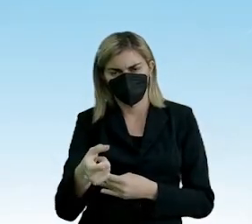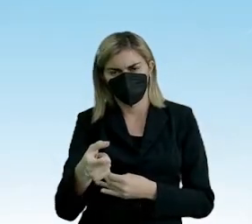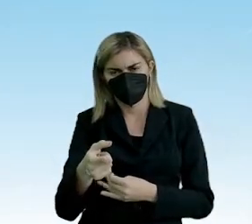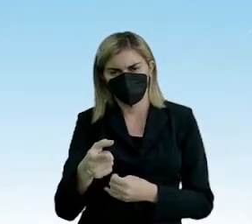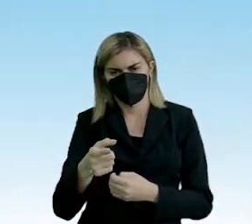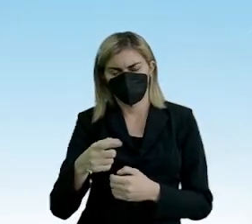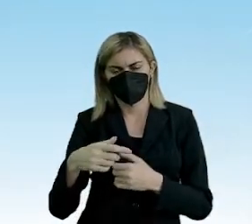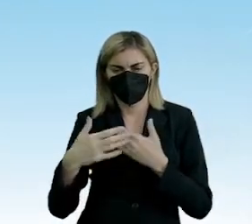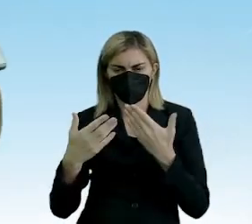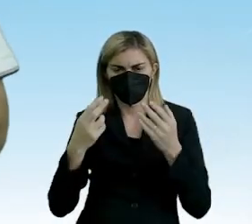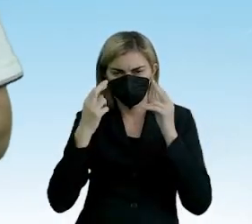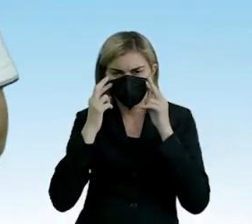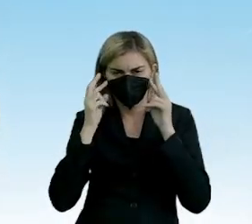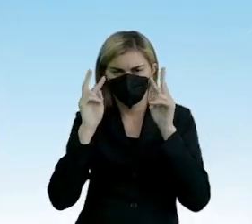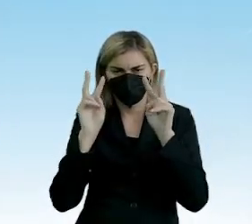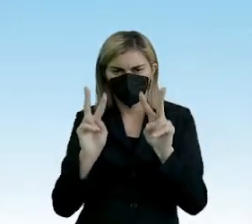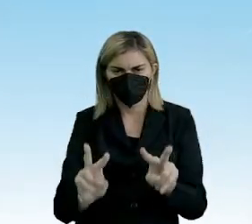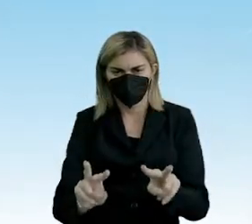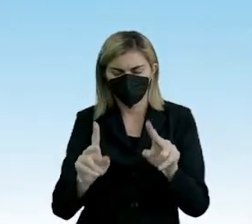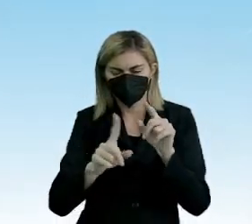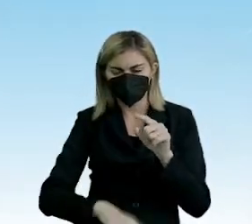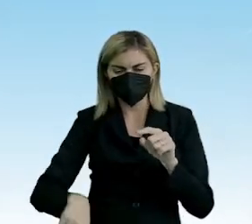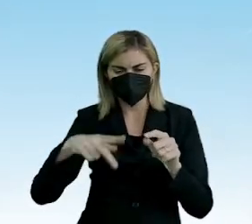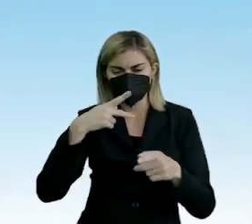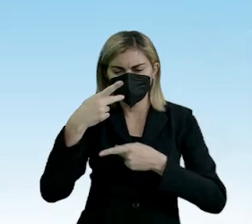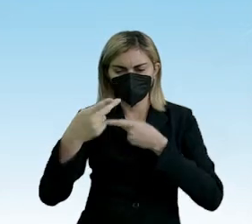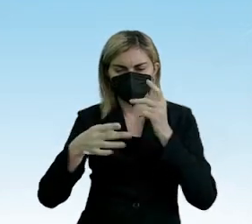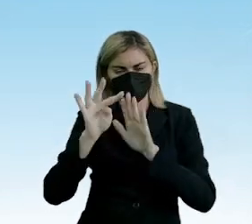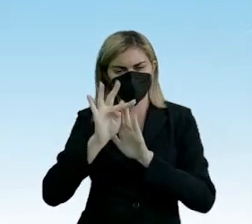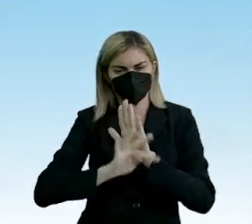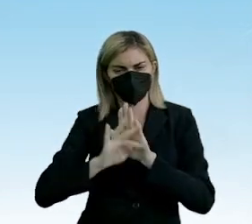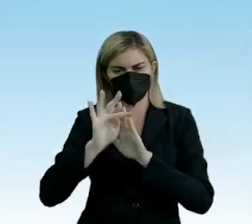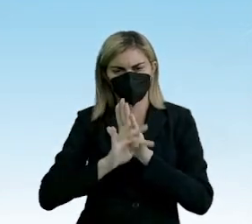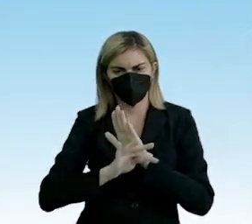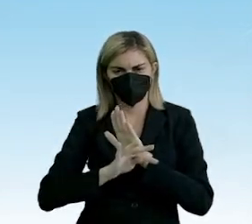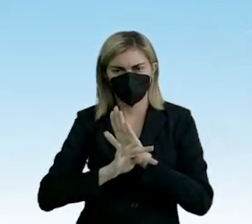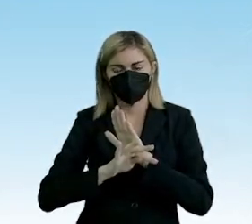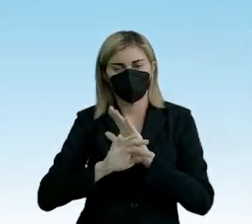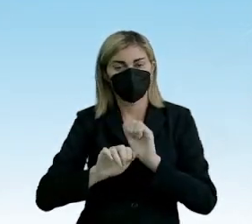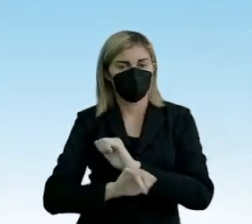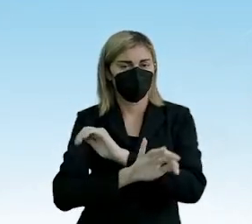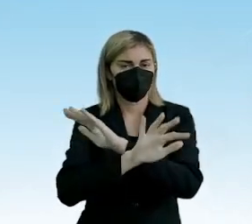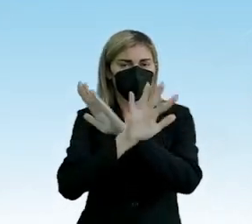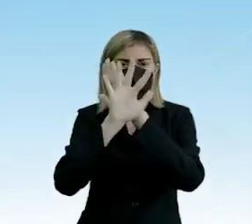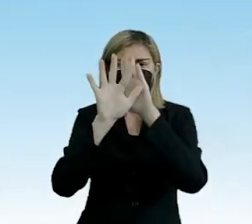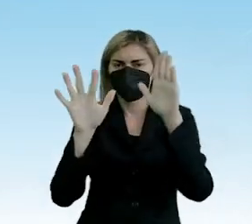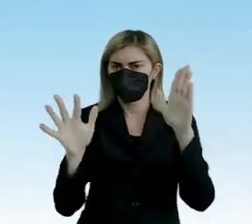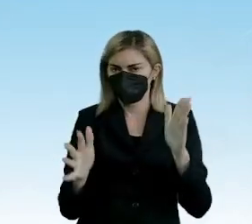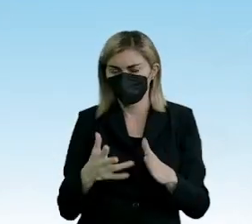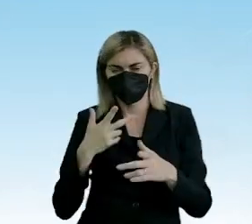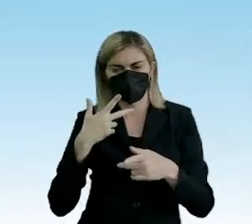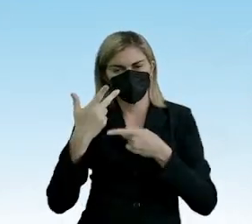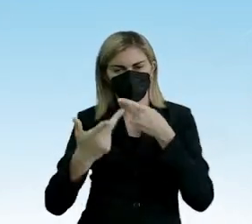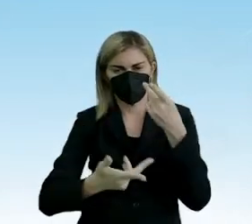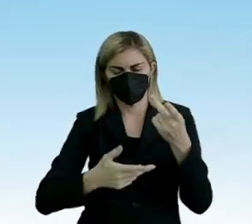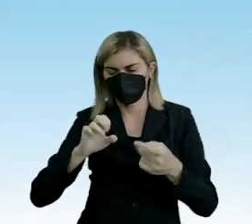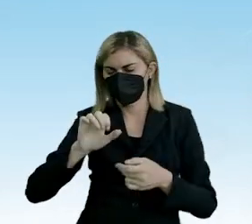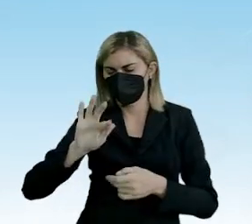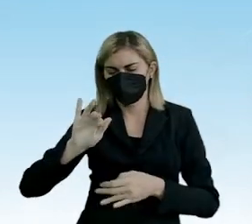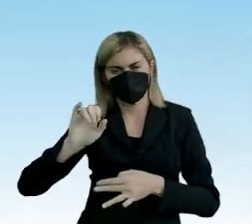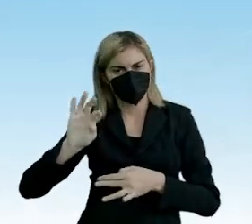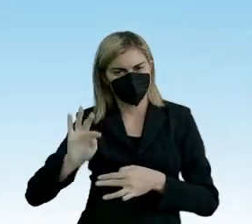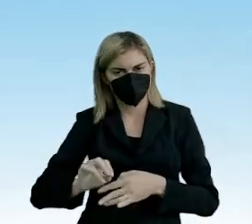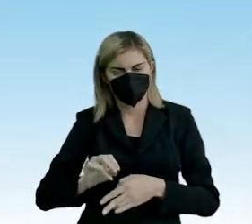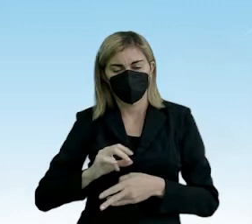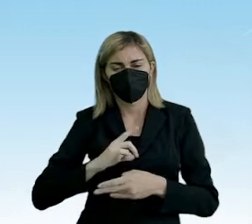intencionalidade. Então, vejam só, quando nós falamos de texto, a noção de texto é ampla. E quando nós falamos de efeitos,